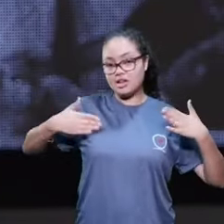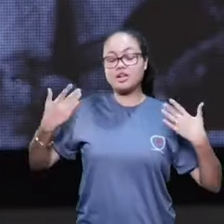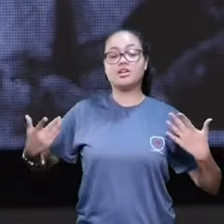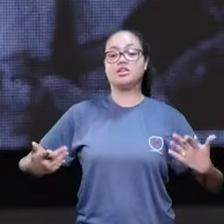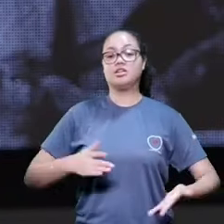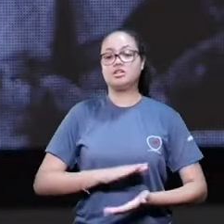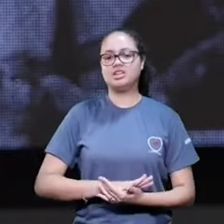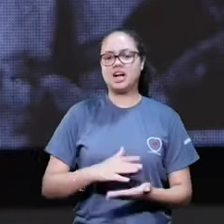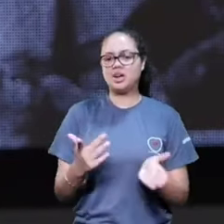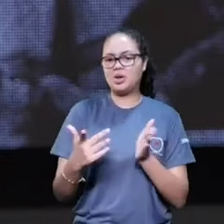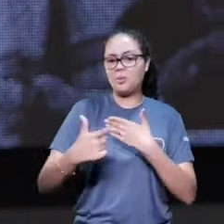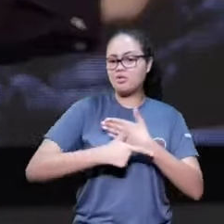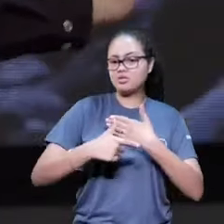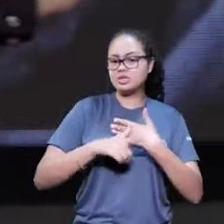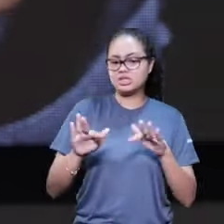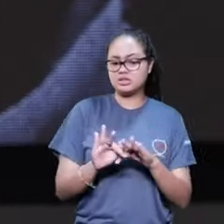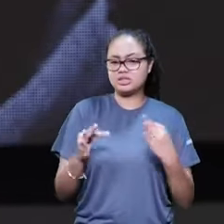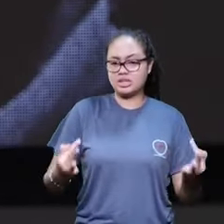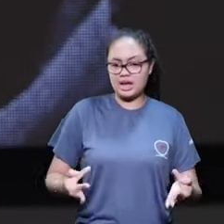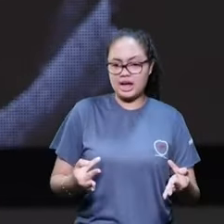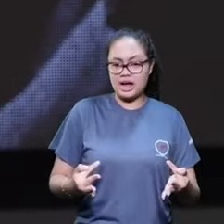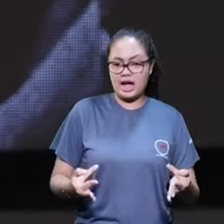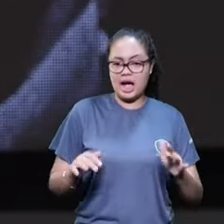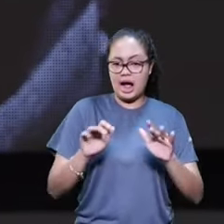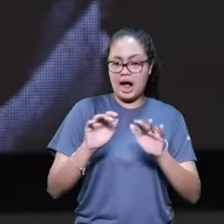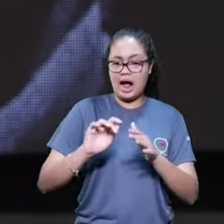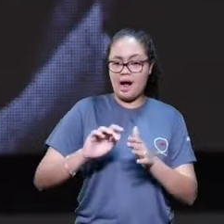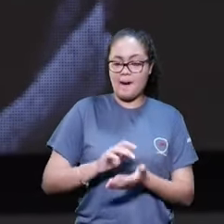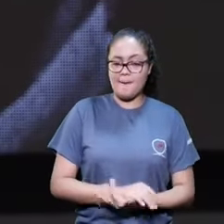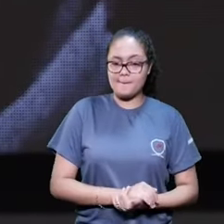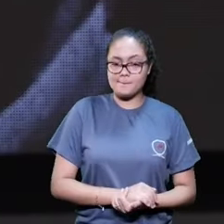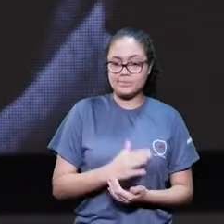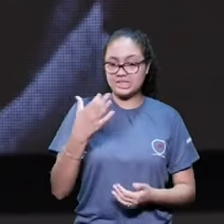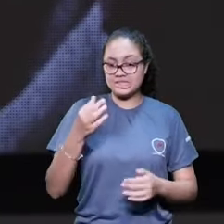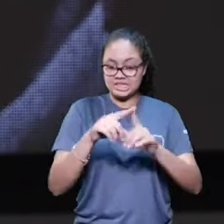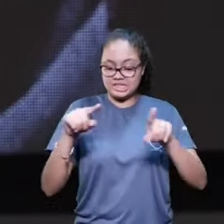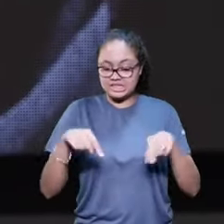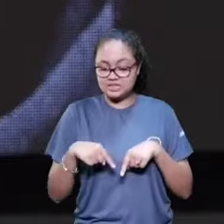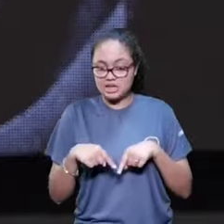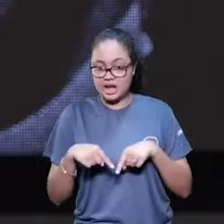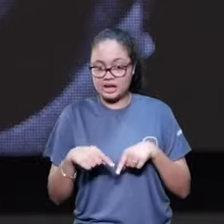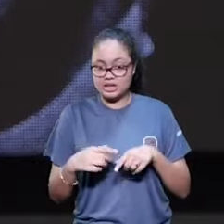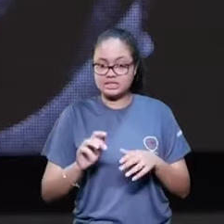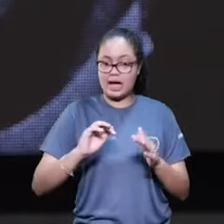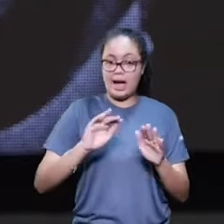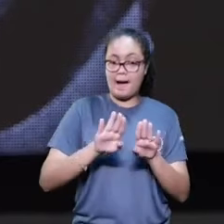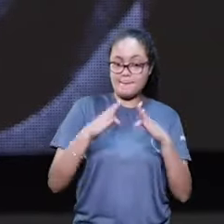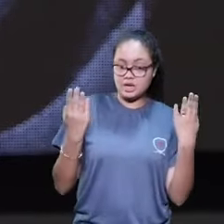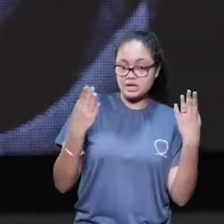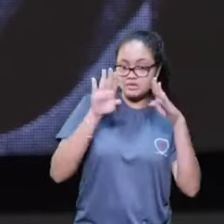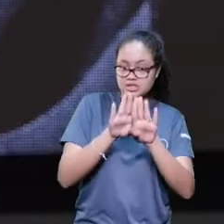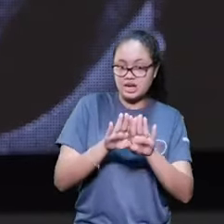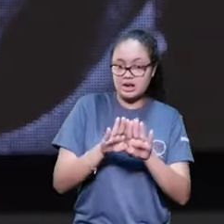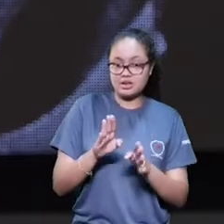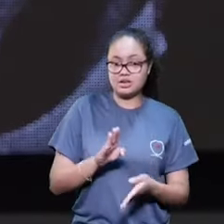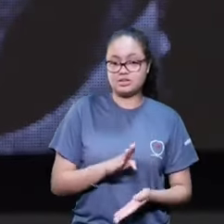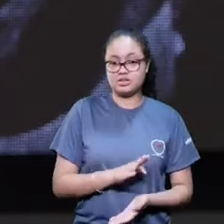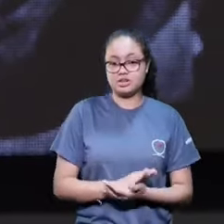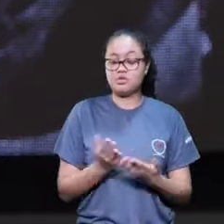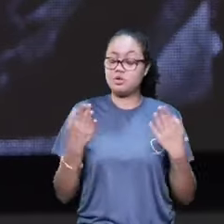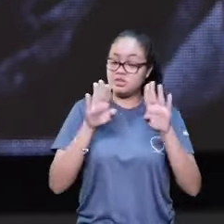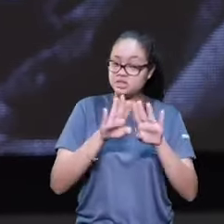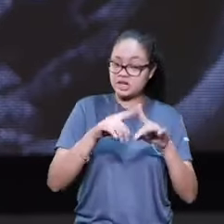Eu só tinha uma função simples. Eu abria 6 salas de manhã, eu fechava 6 salas à noite. Naquele dia, como ia sair meio-dia, eu falei: vou fechar as